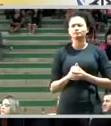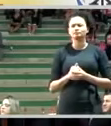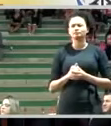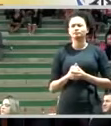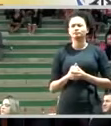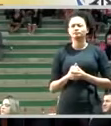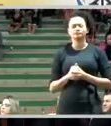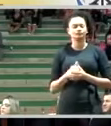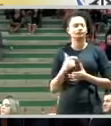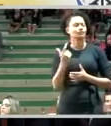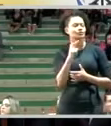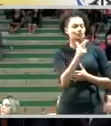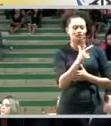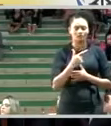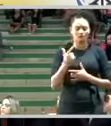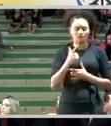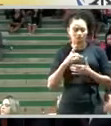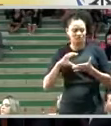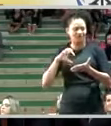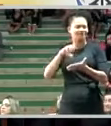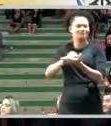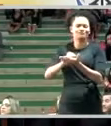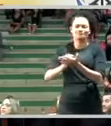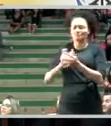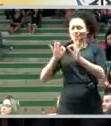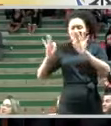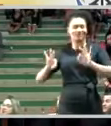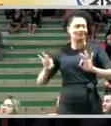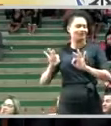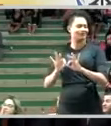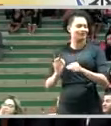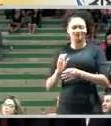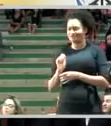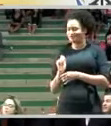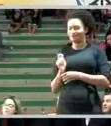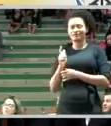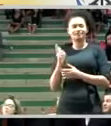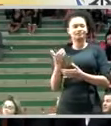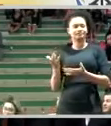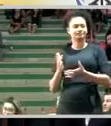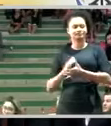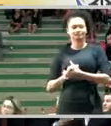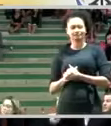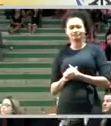Não estava no croqui de Davi aquela parada.